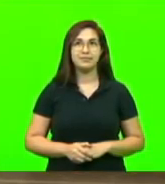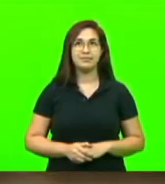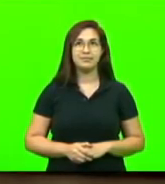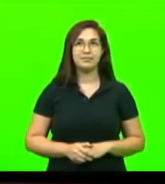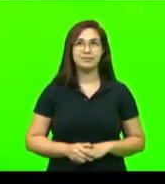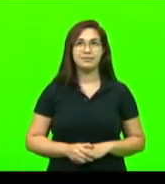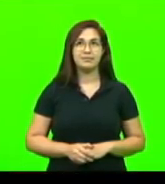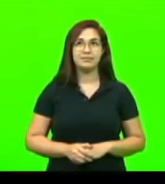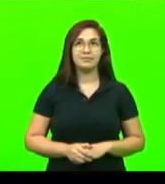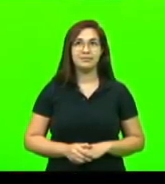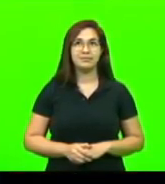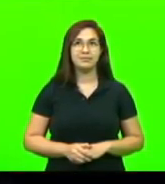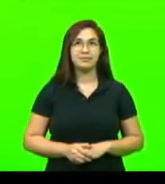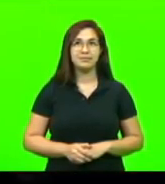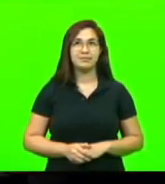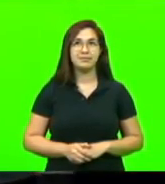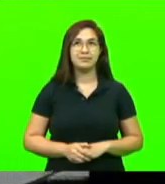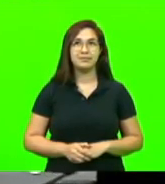Obrigado.